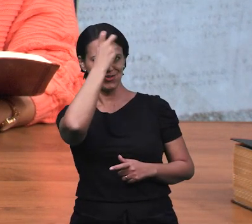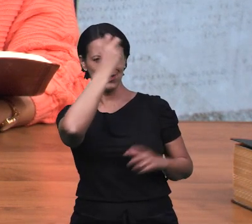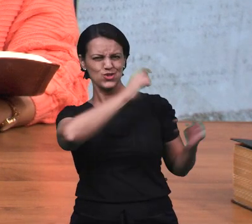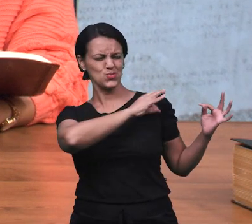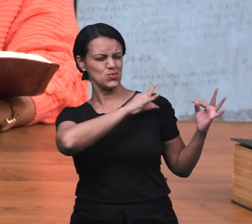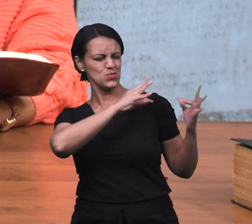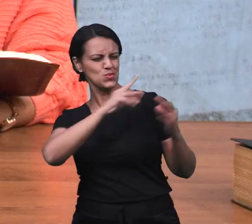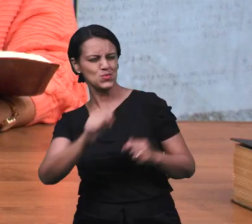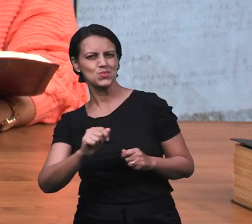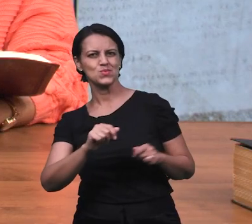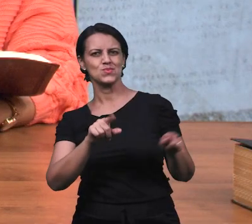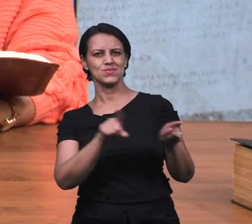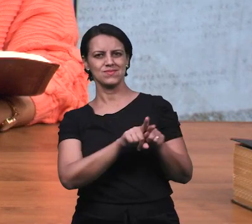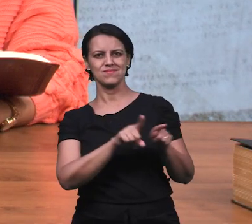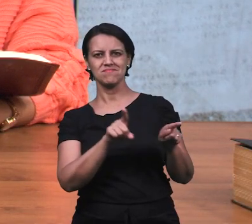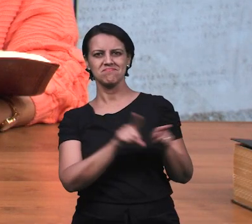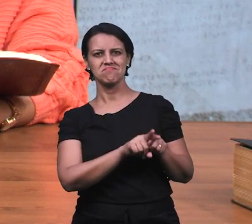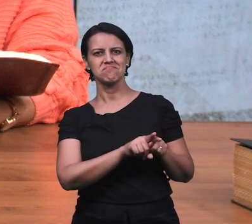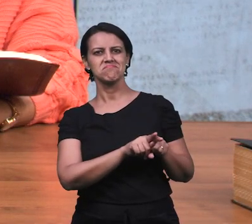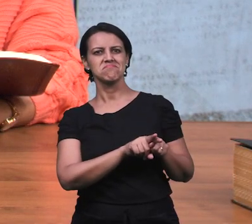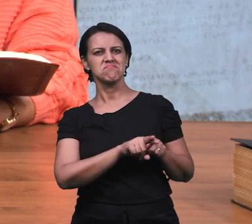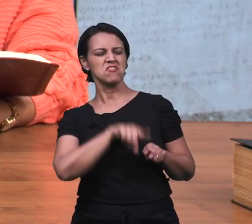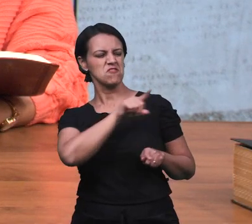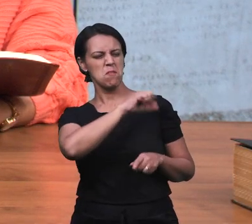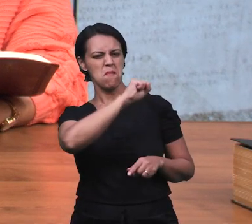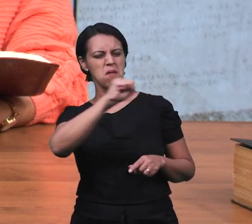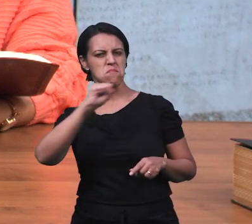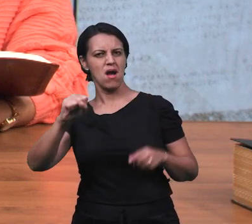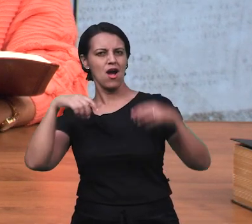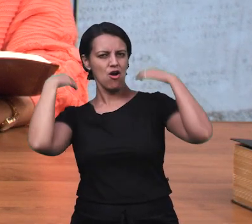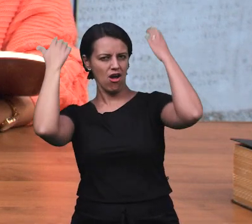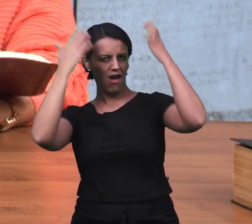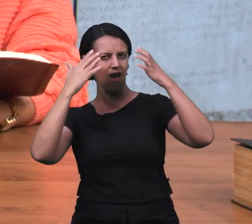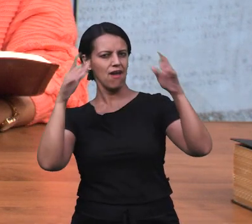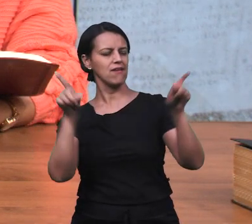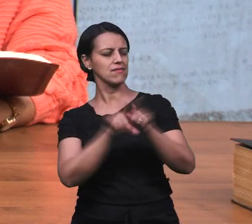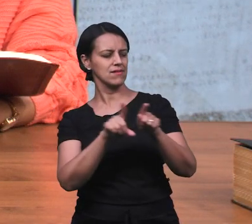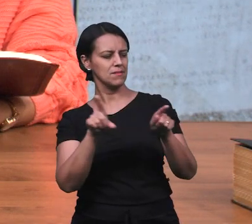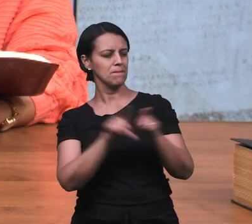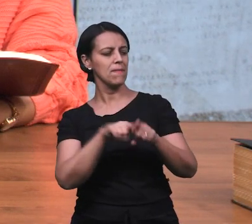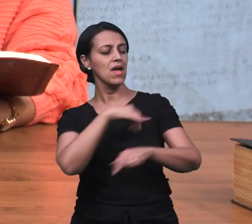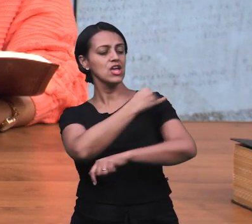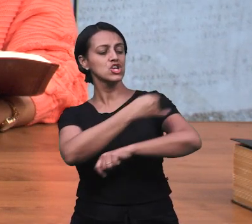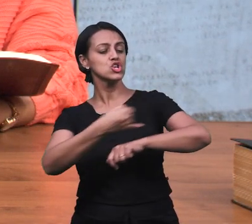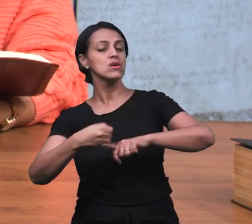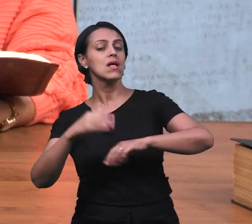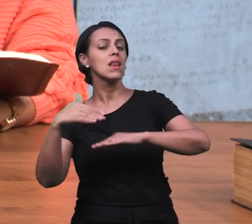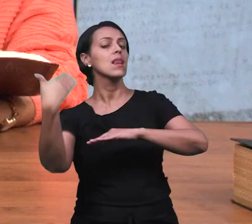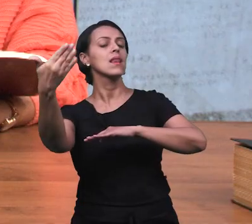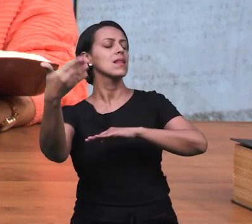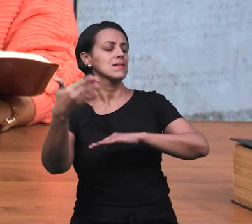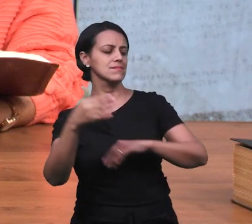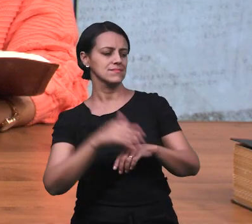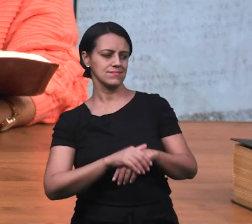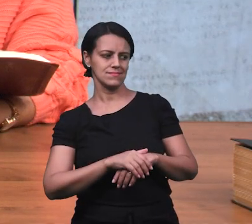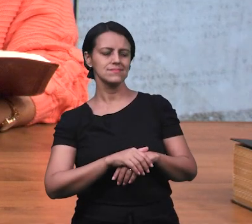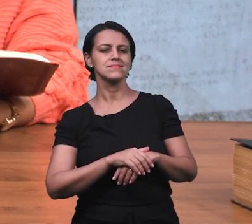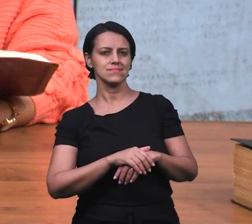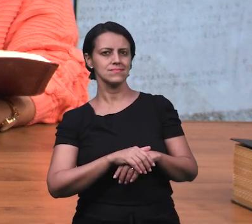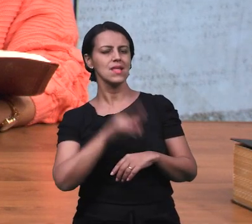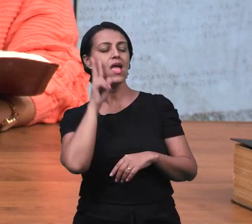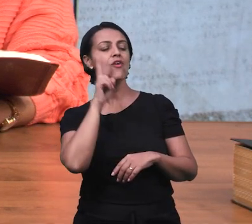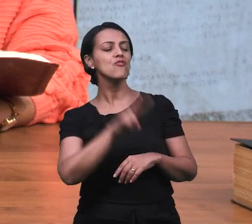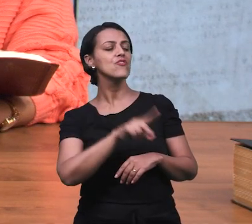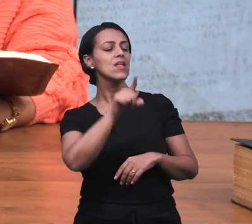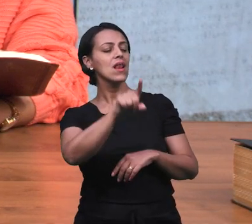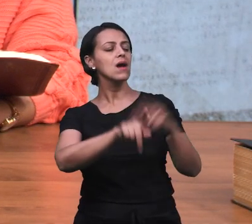fez aos 2 reus dos amorreus que estavam da além do Jordão, a Seom, rei de